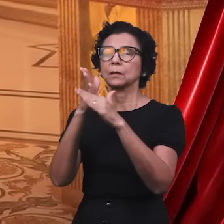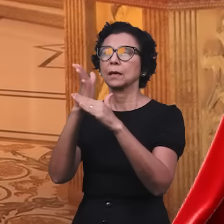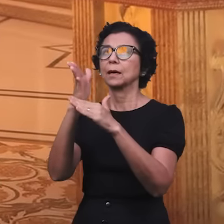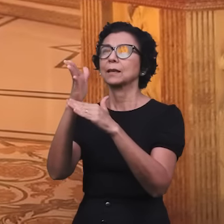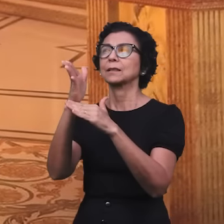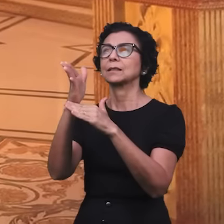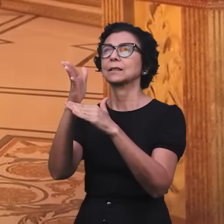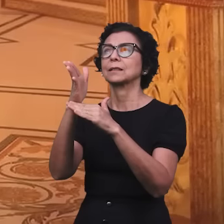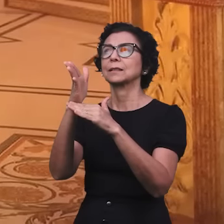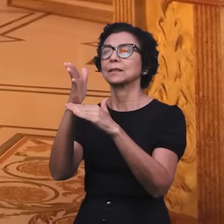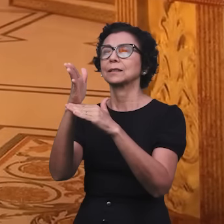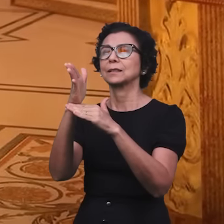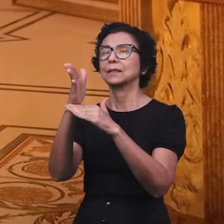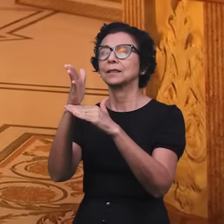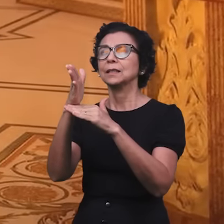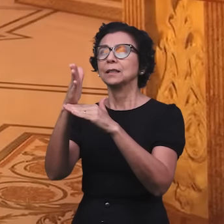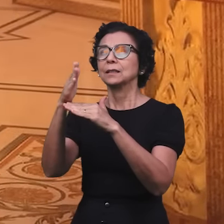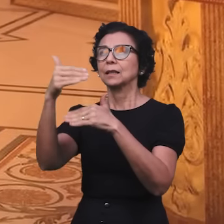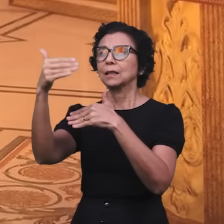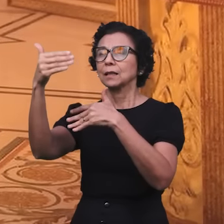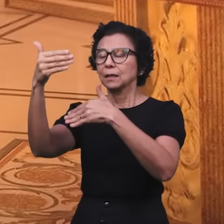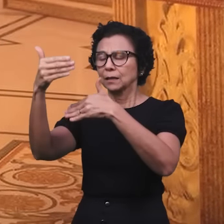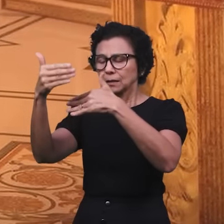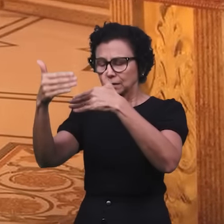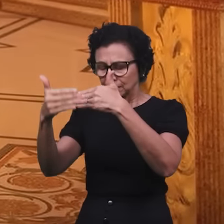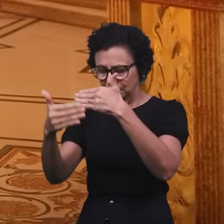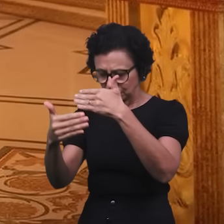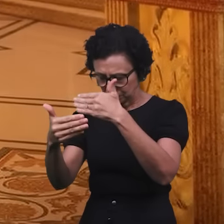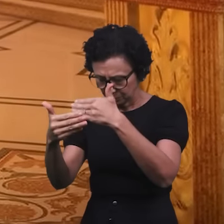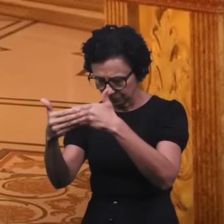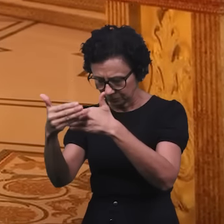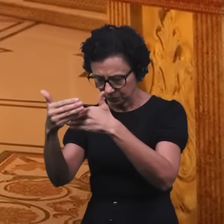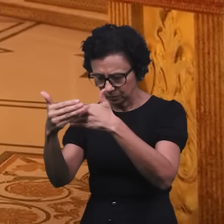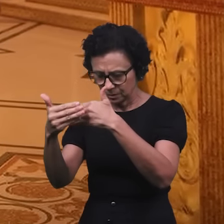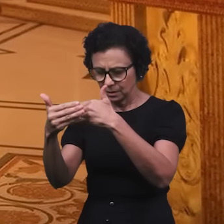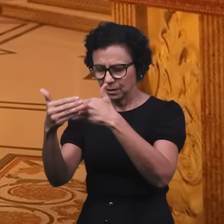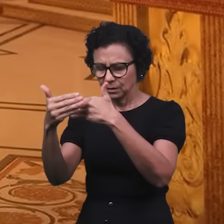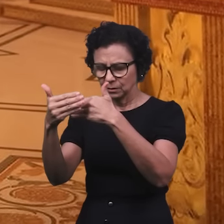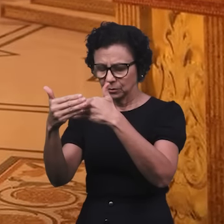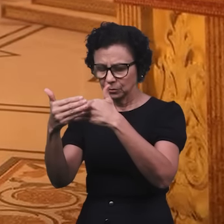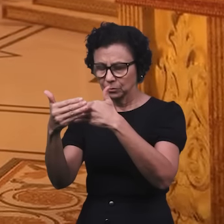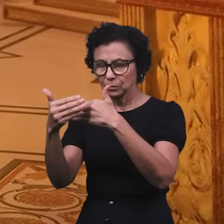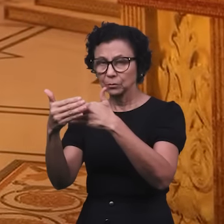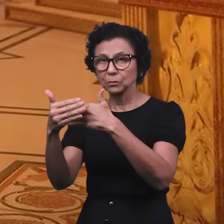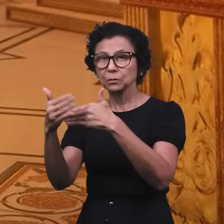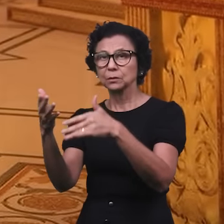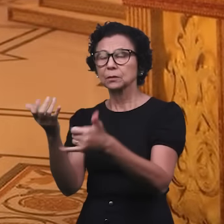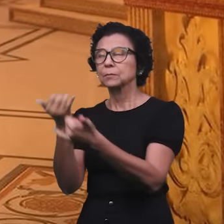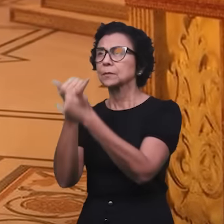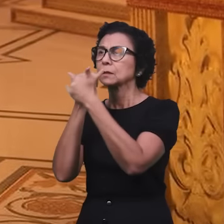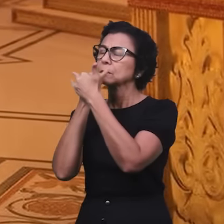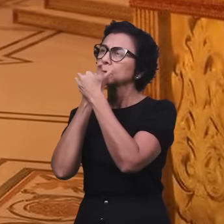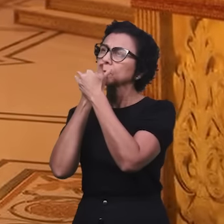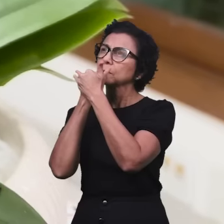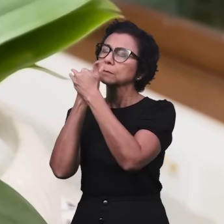permite-me que entre no Santo dos